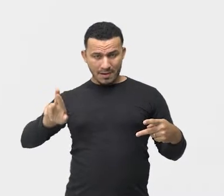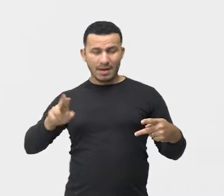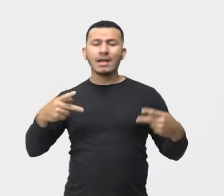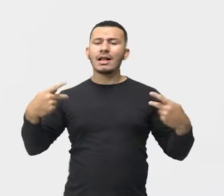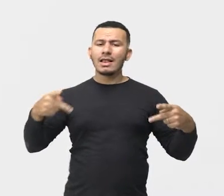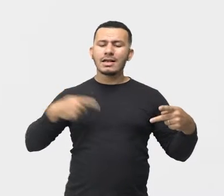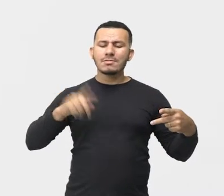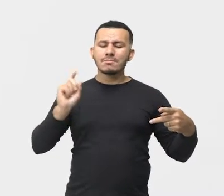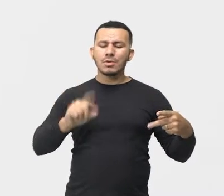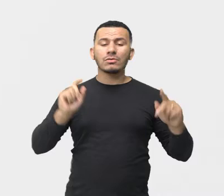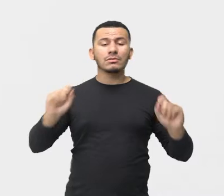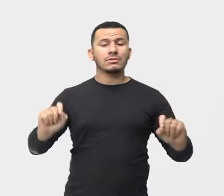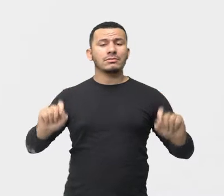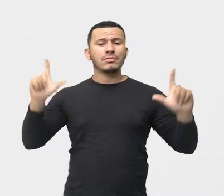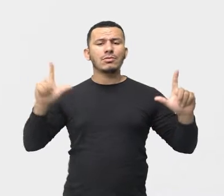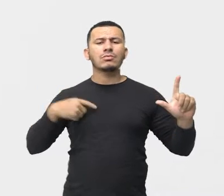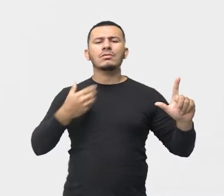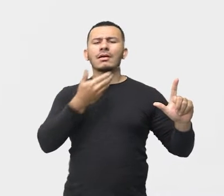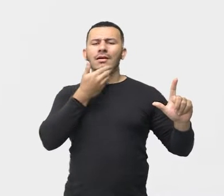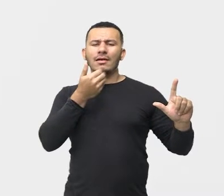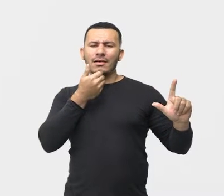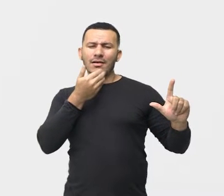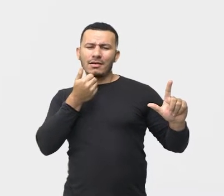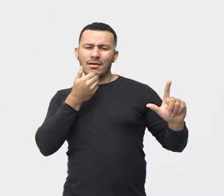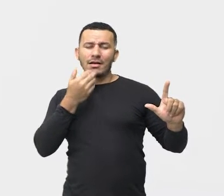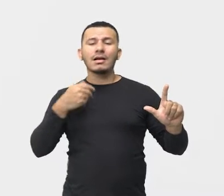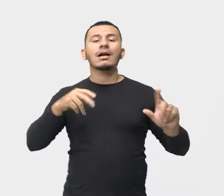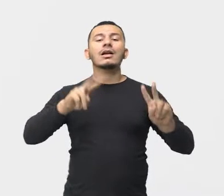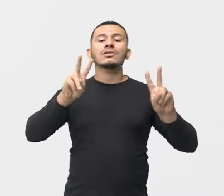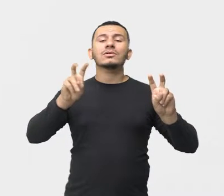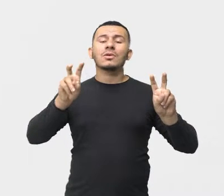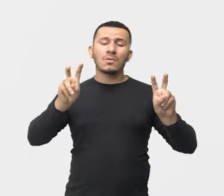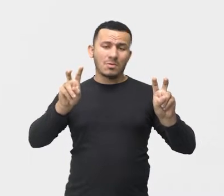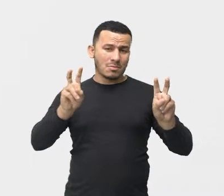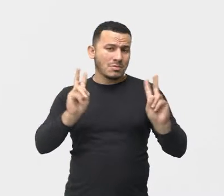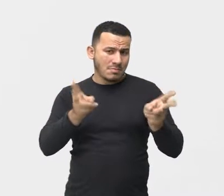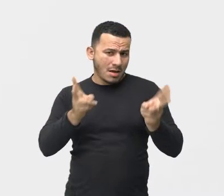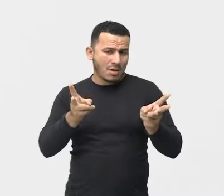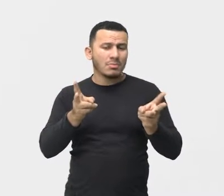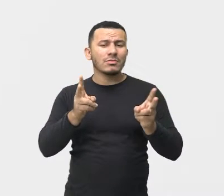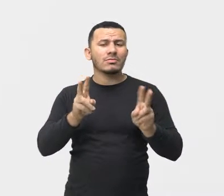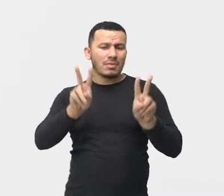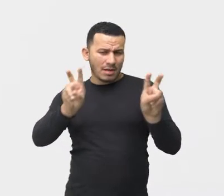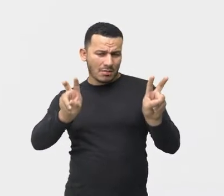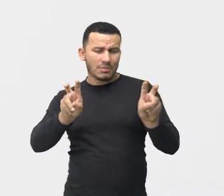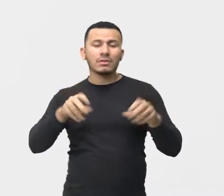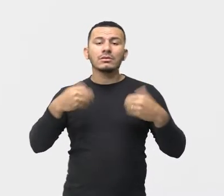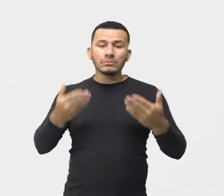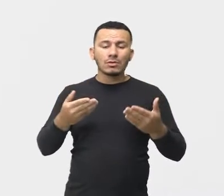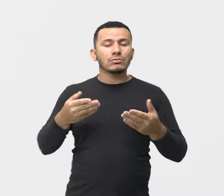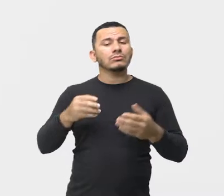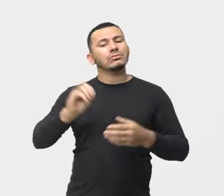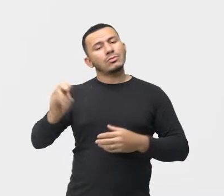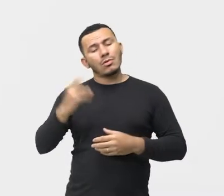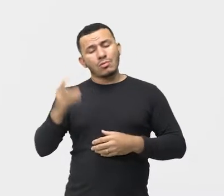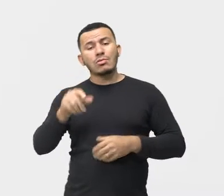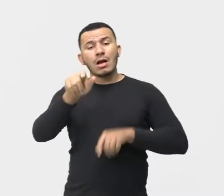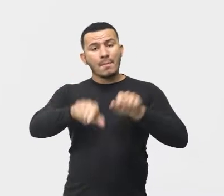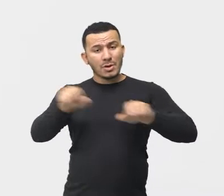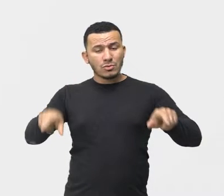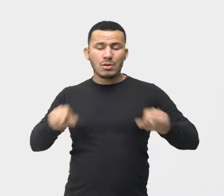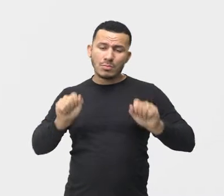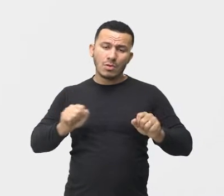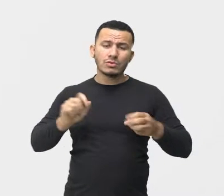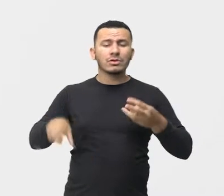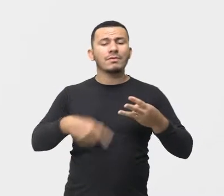buscar hiperlinks para se informar mais àquele respeito. E ele também pode, olha a última